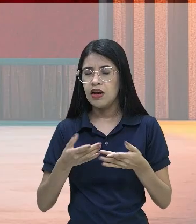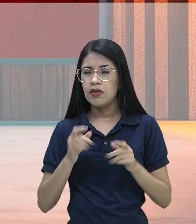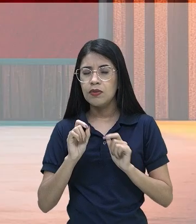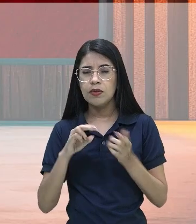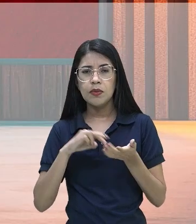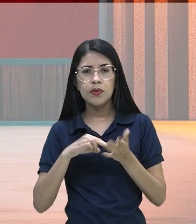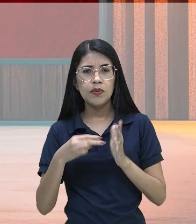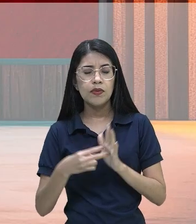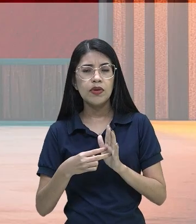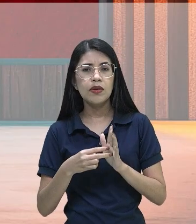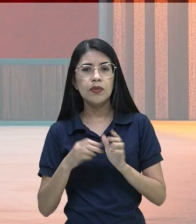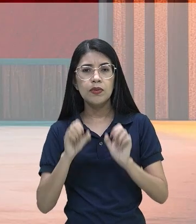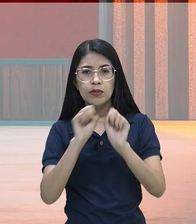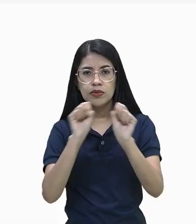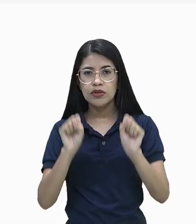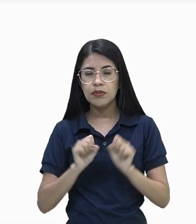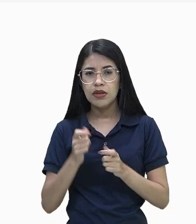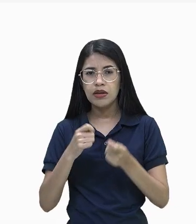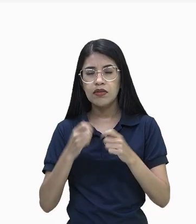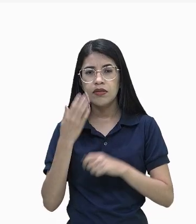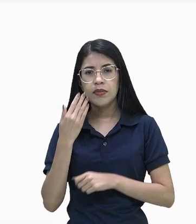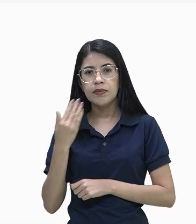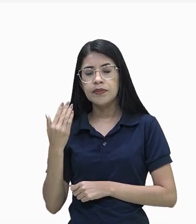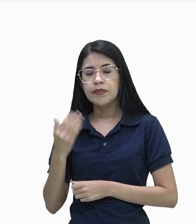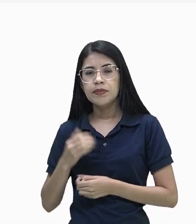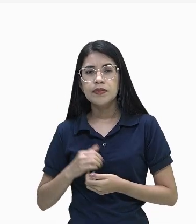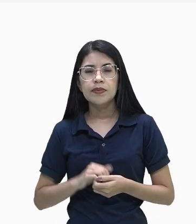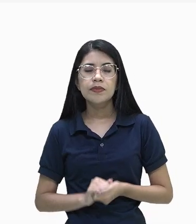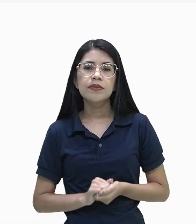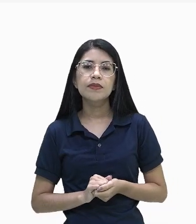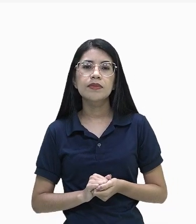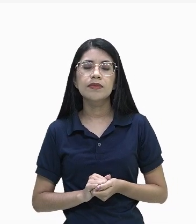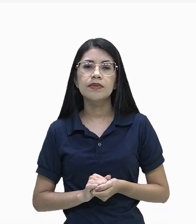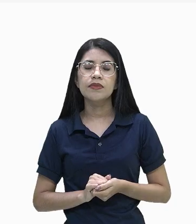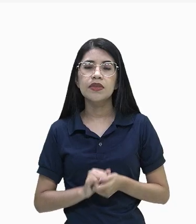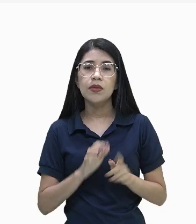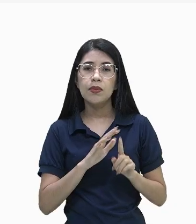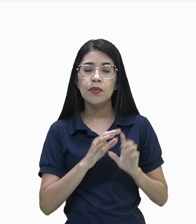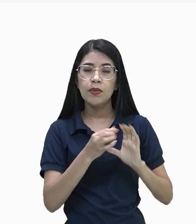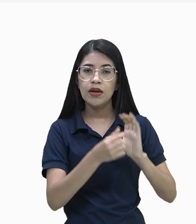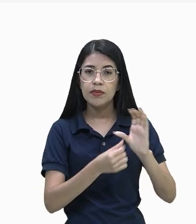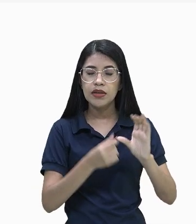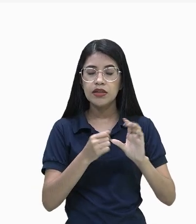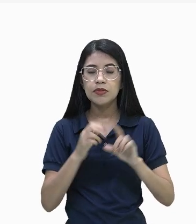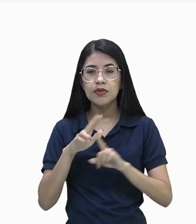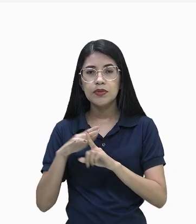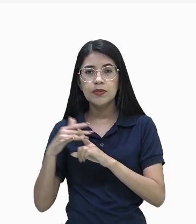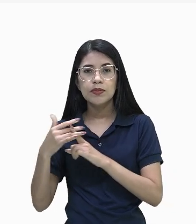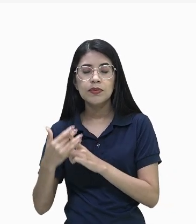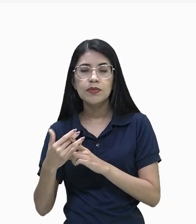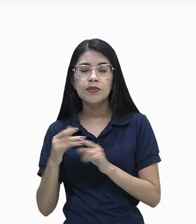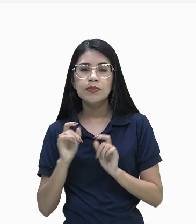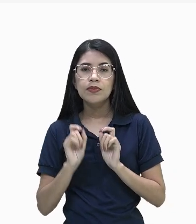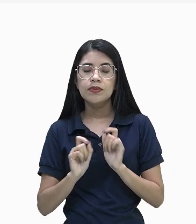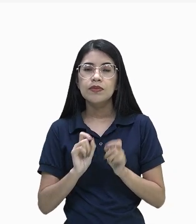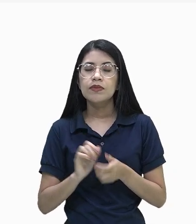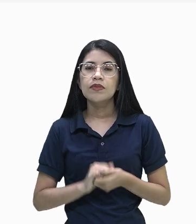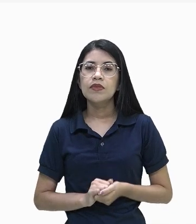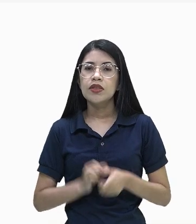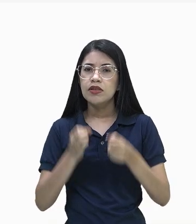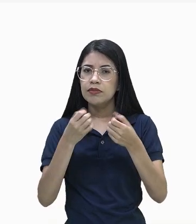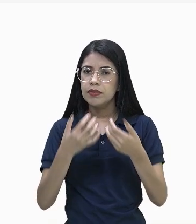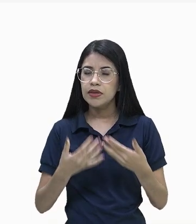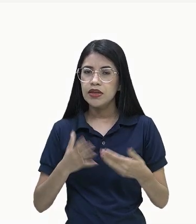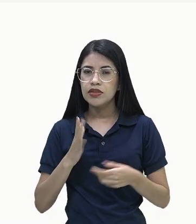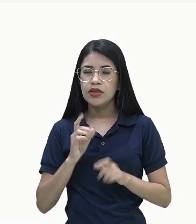ali esses sistemas econômicos. Acompanhe aqui comigo. Bem, capitalismo e socialismo, como eu já falei para